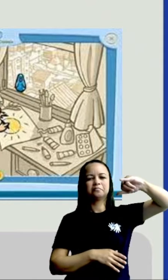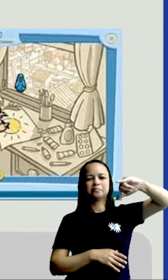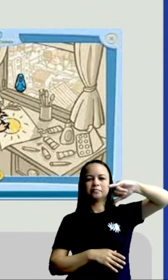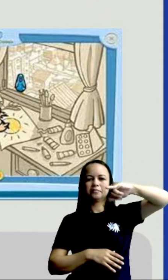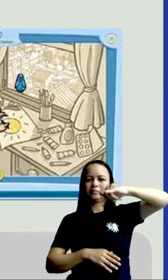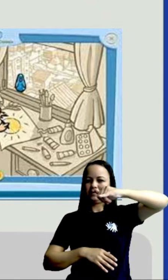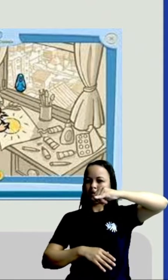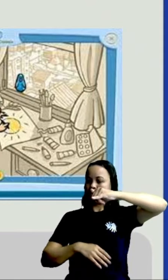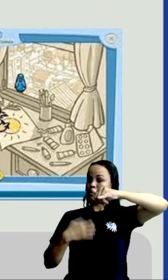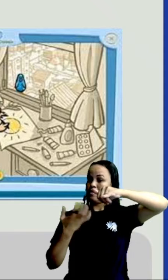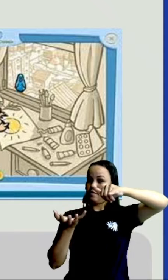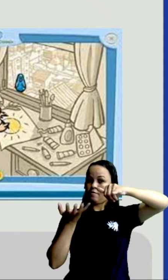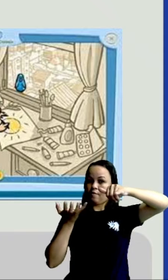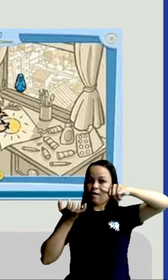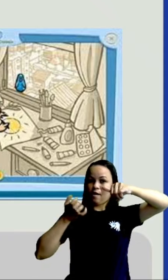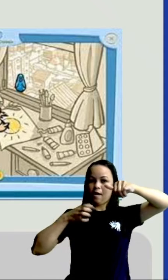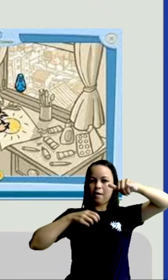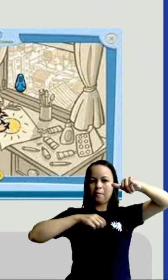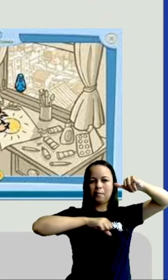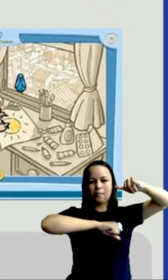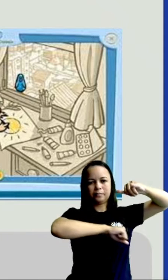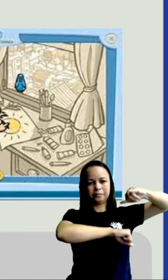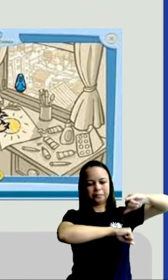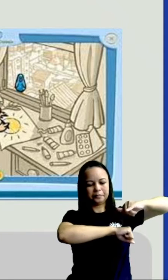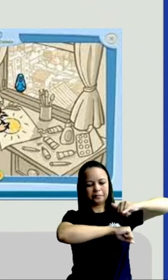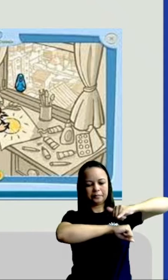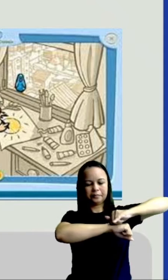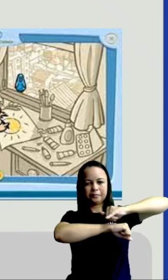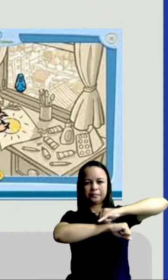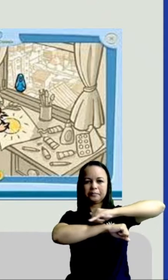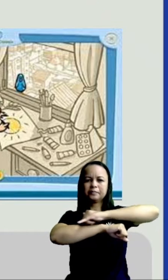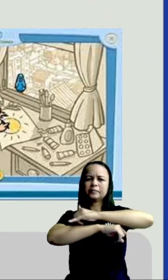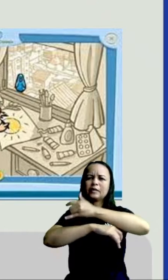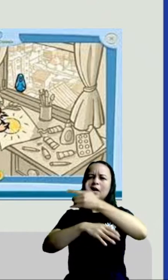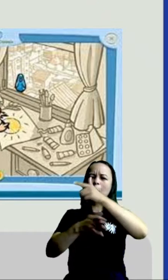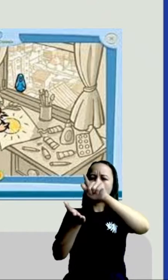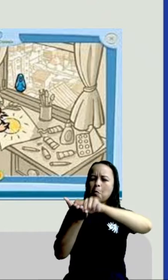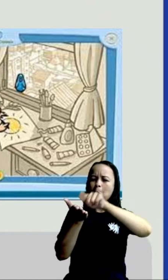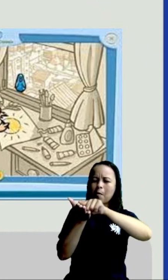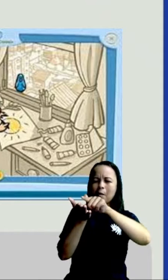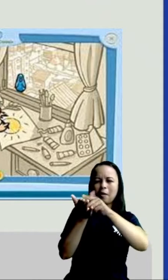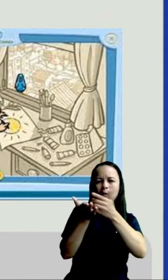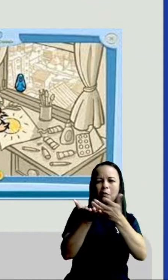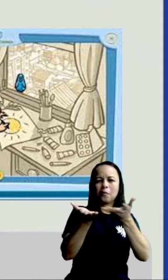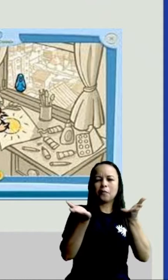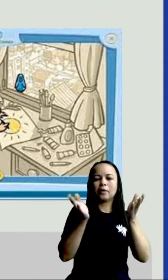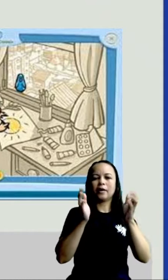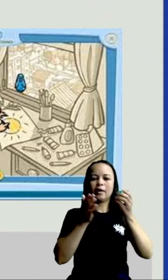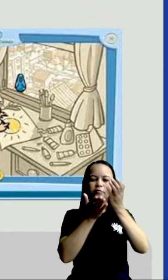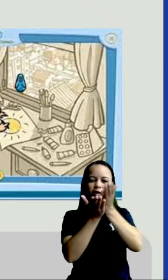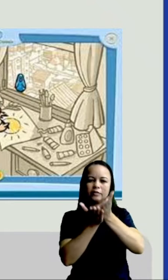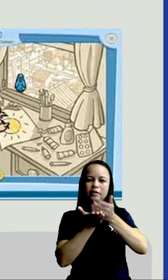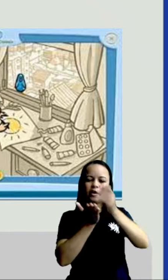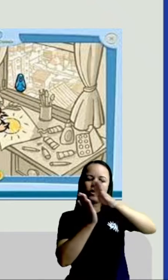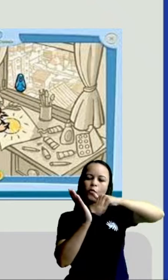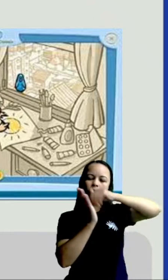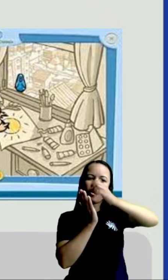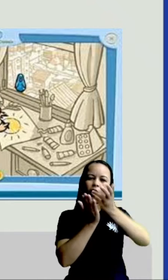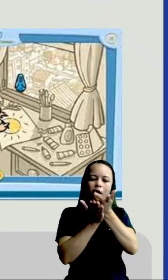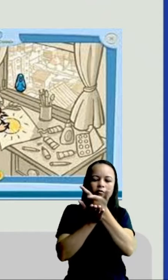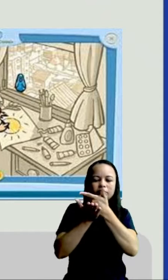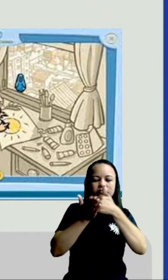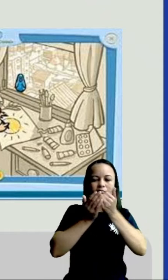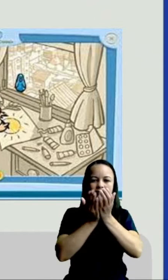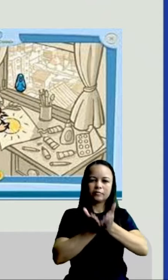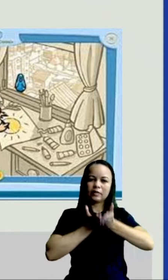que a gente quiser ele vai pousar numa folha qualquer eu desenho um navio de partida